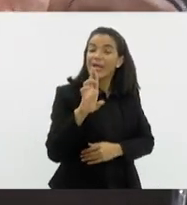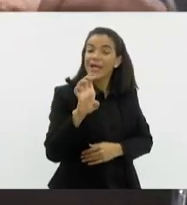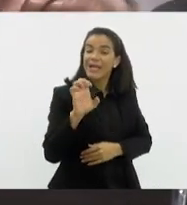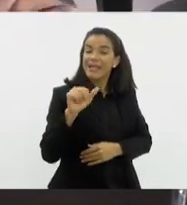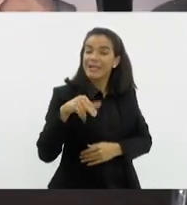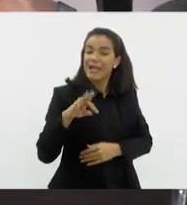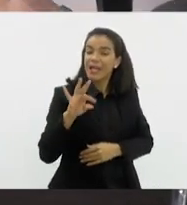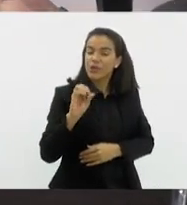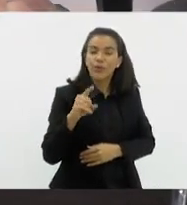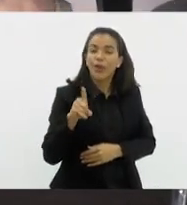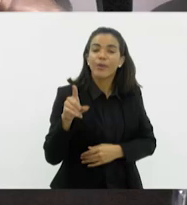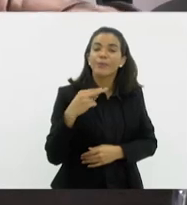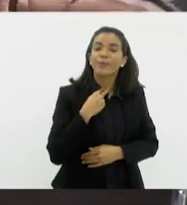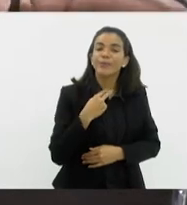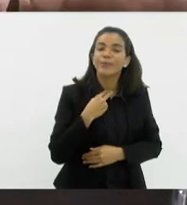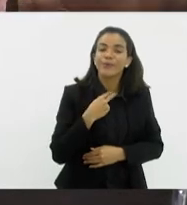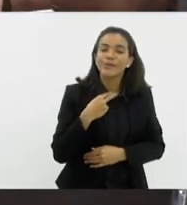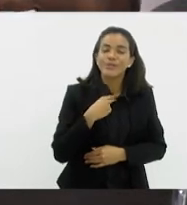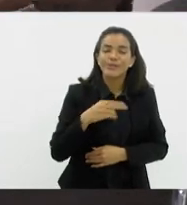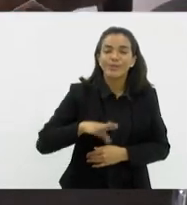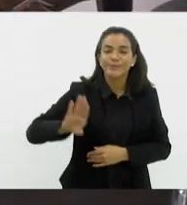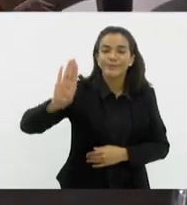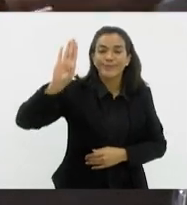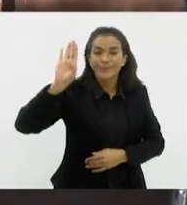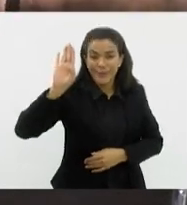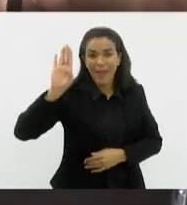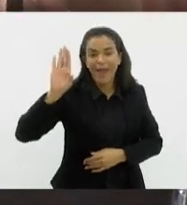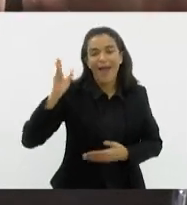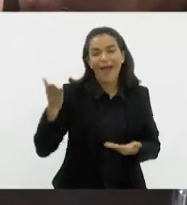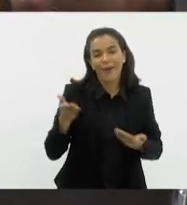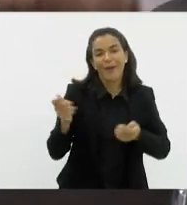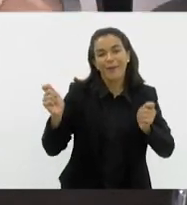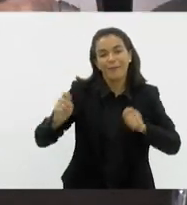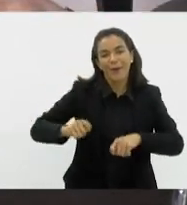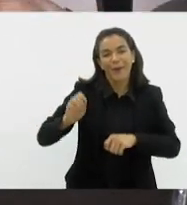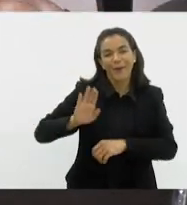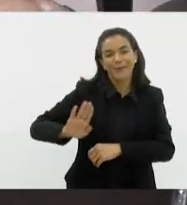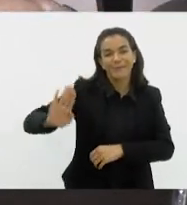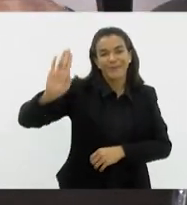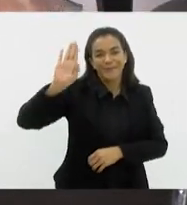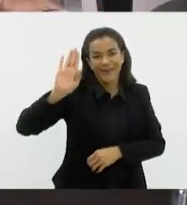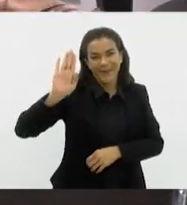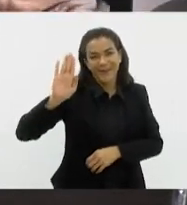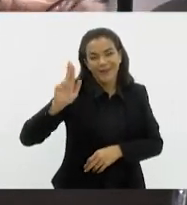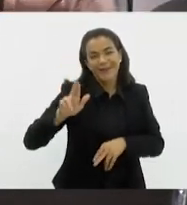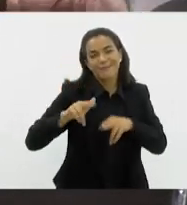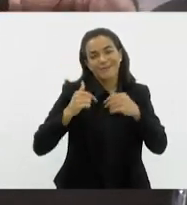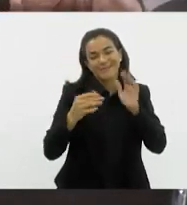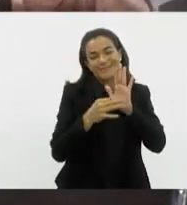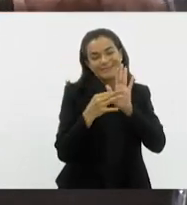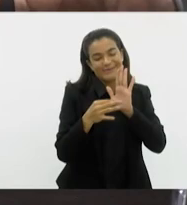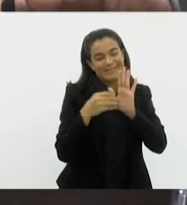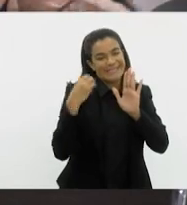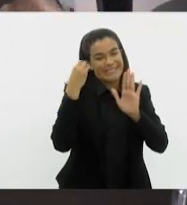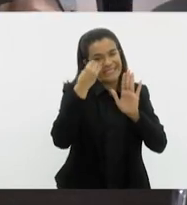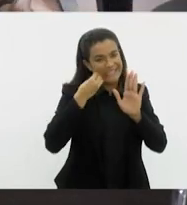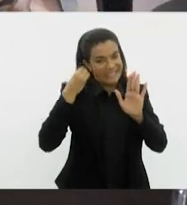era inelegível. Ah, agora ele é elegível. Aí o parecer mudou. A voz da experiência,